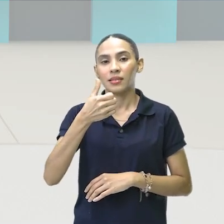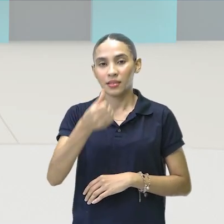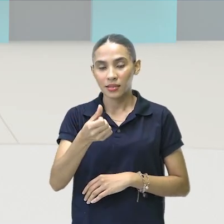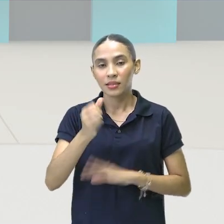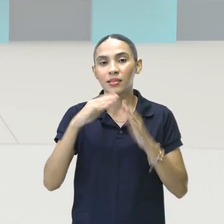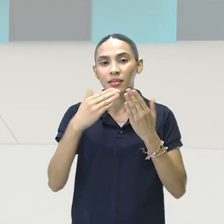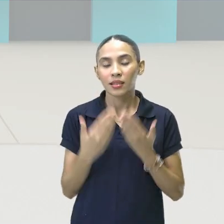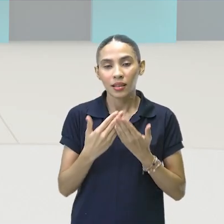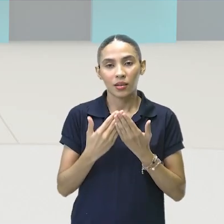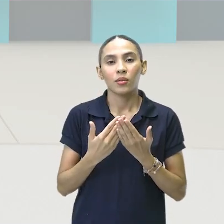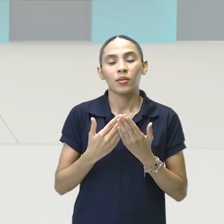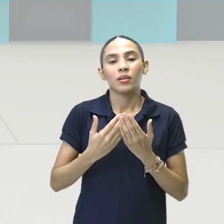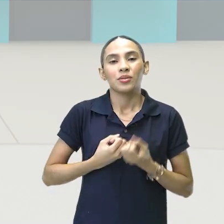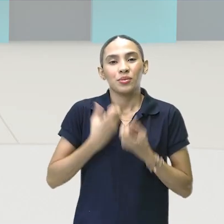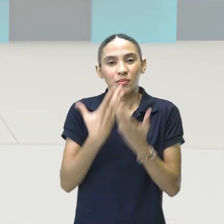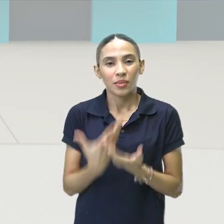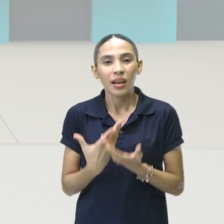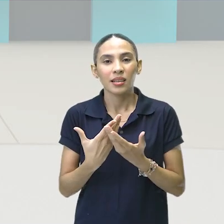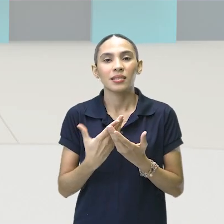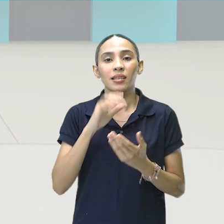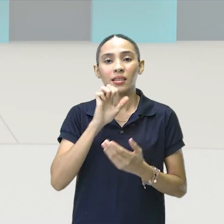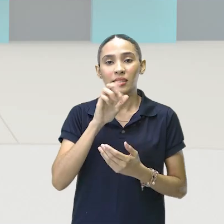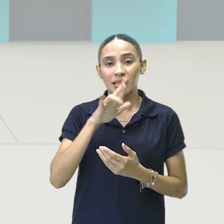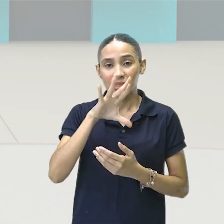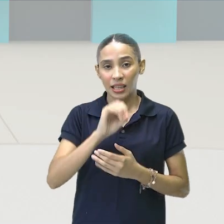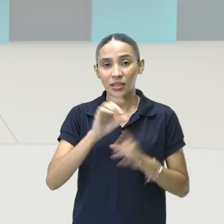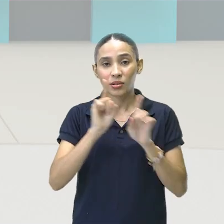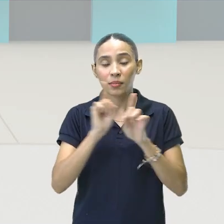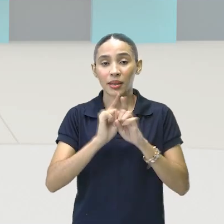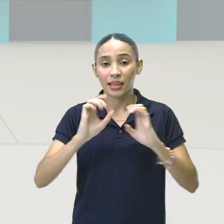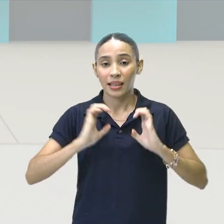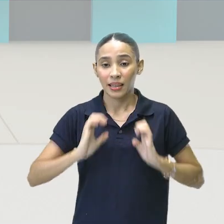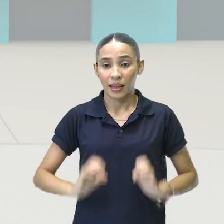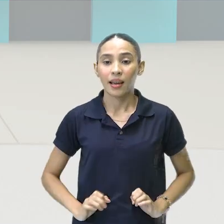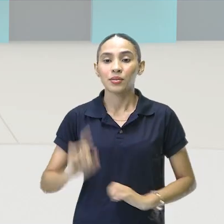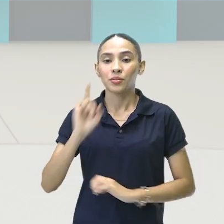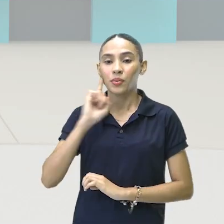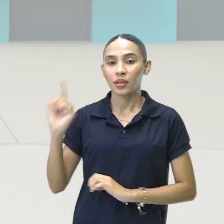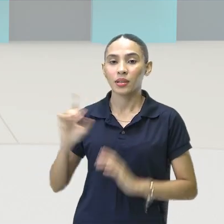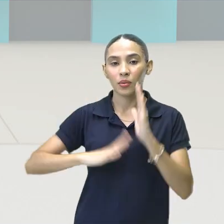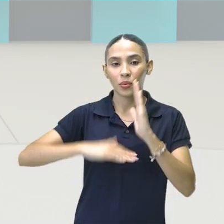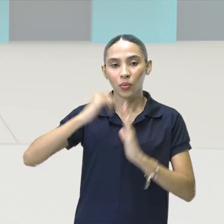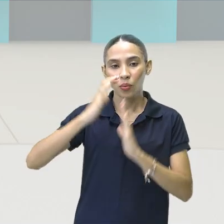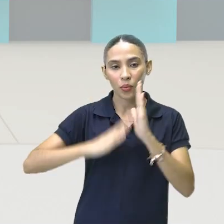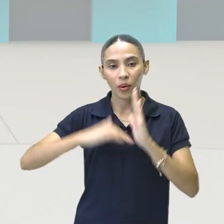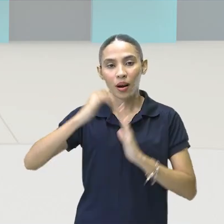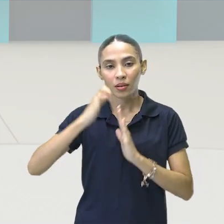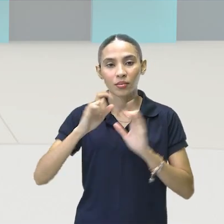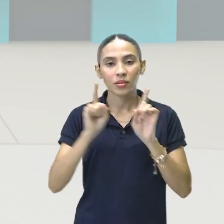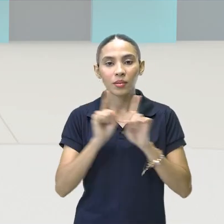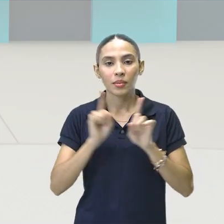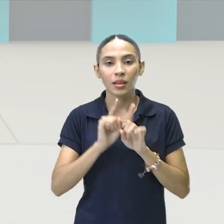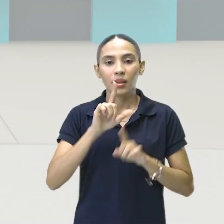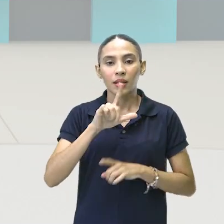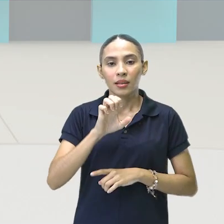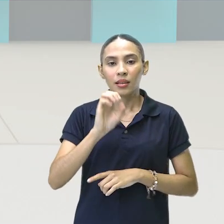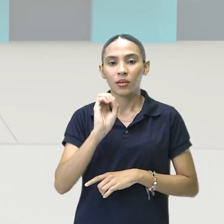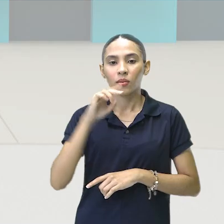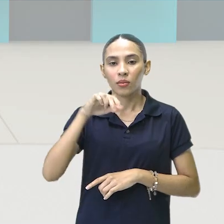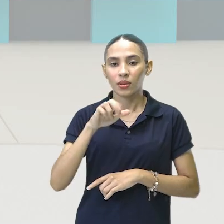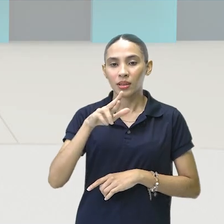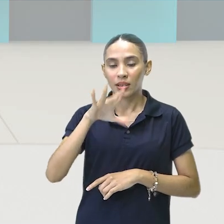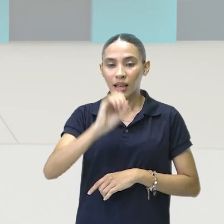essa obra ela expressa valores estético e ético. Bem, esse quadro de Leonardo da Vinci, ele